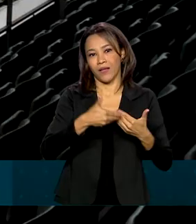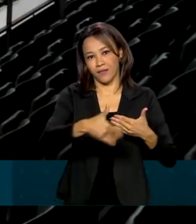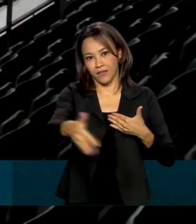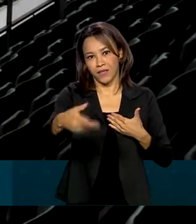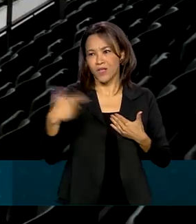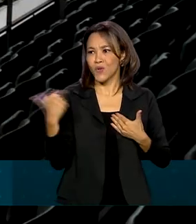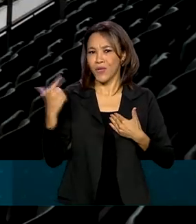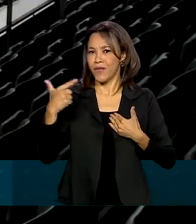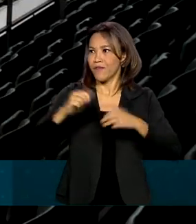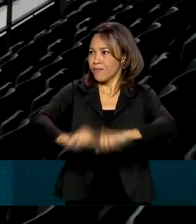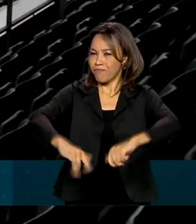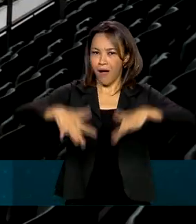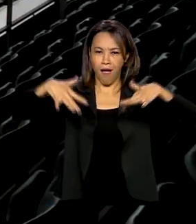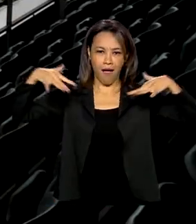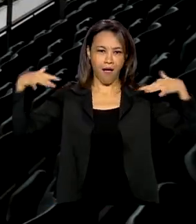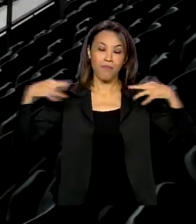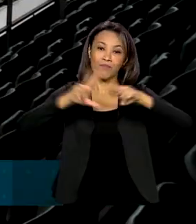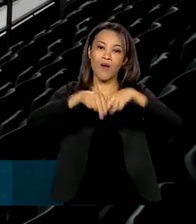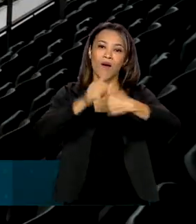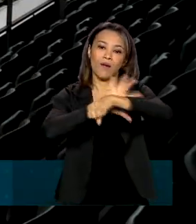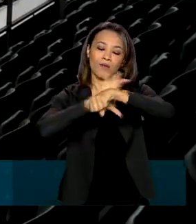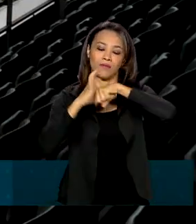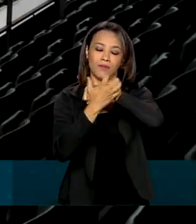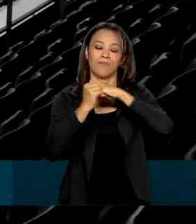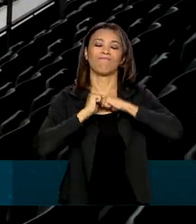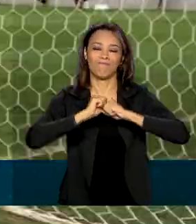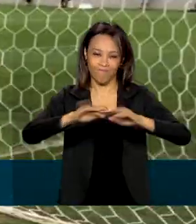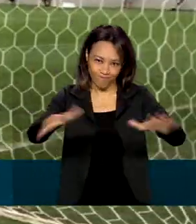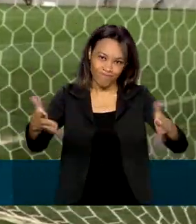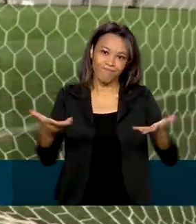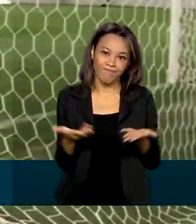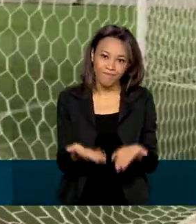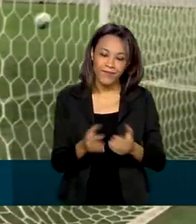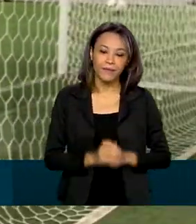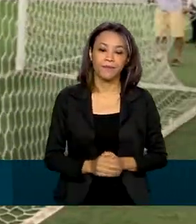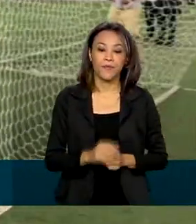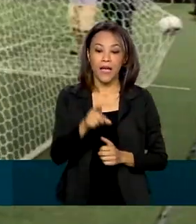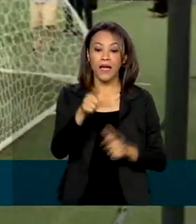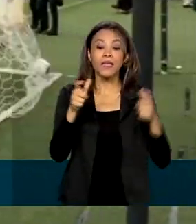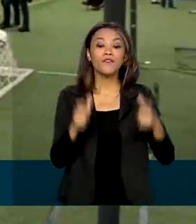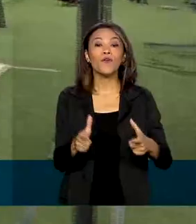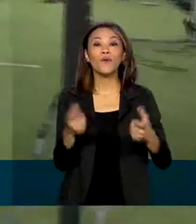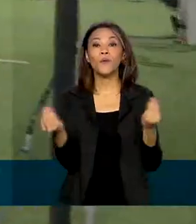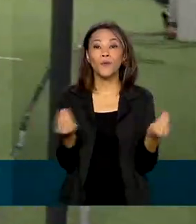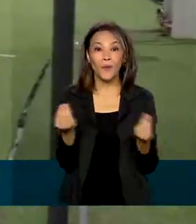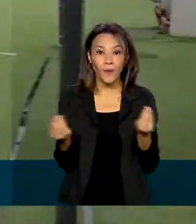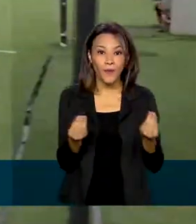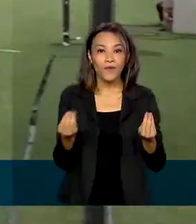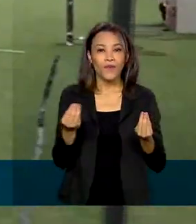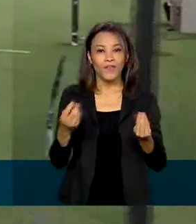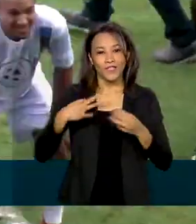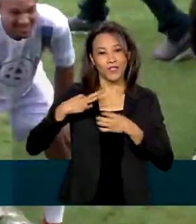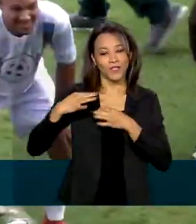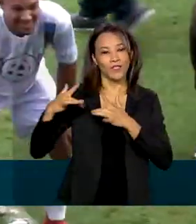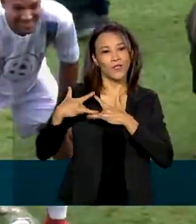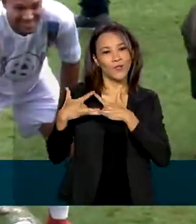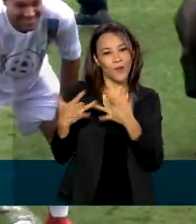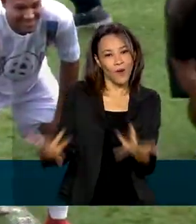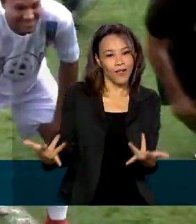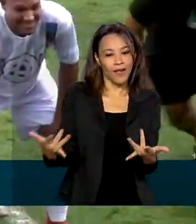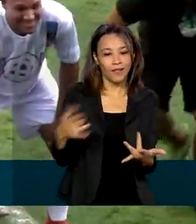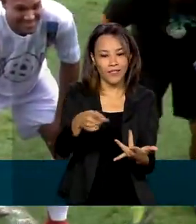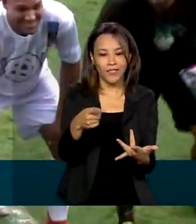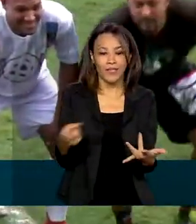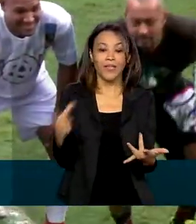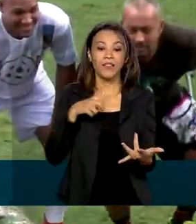público nas arquibancadas, em razão da pandemia do novo coronavírus. Aqui, o placar foi revertido em solidariedade. O jogo